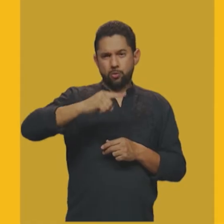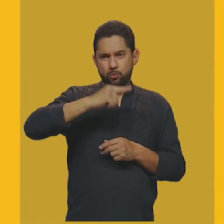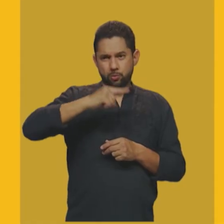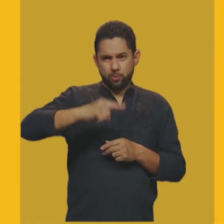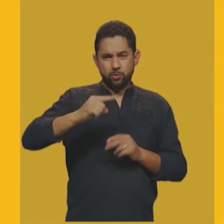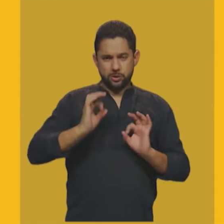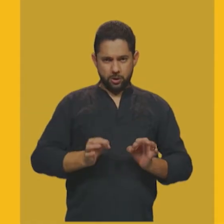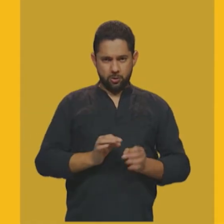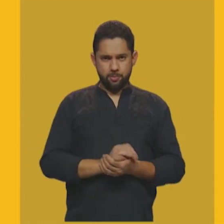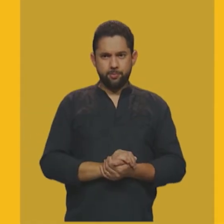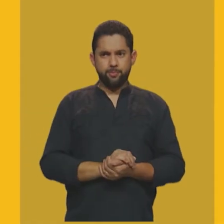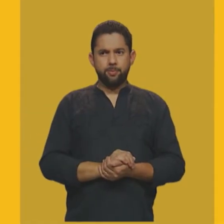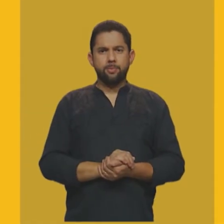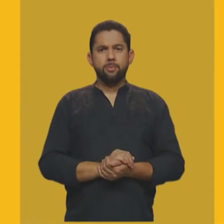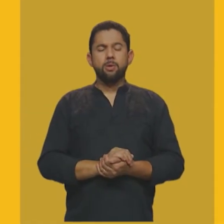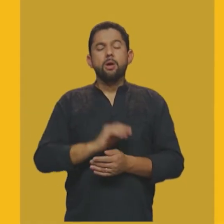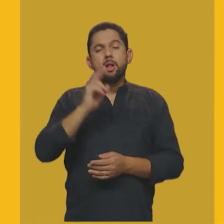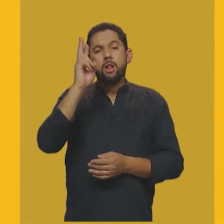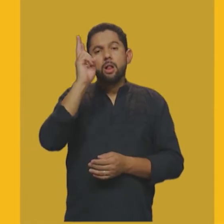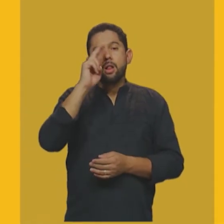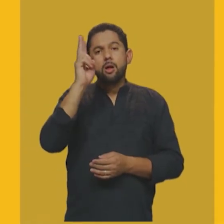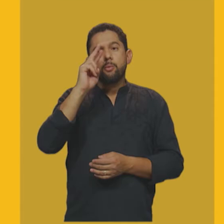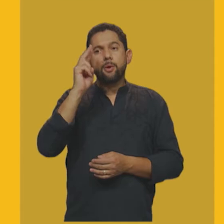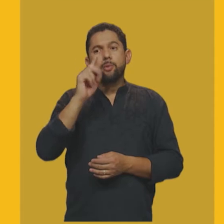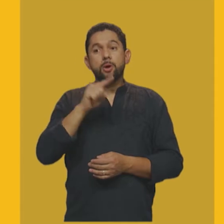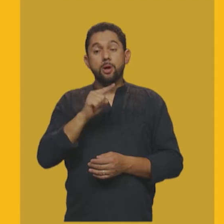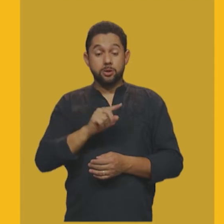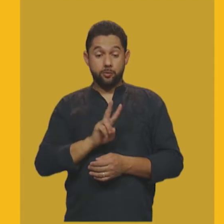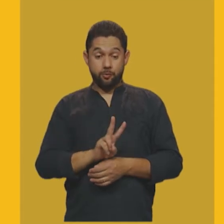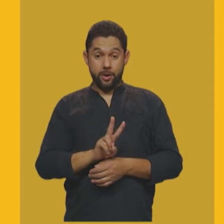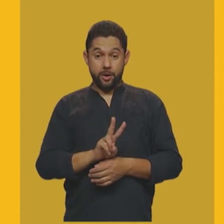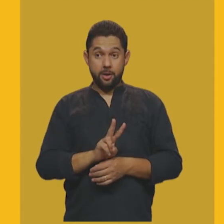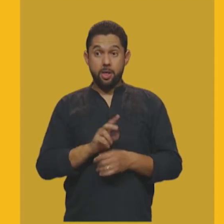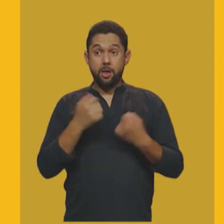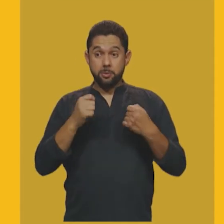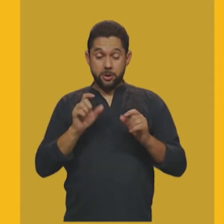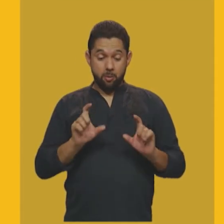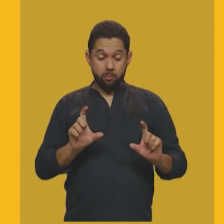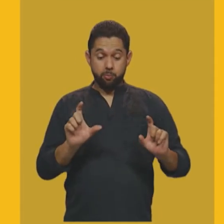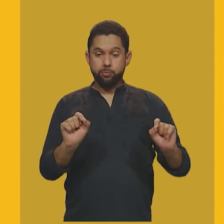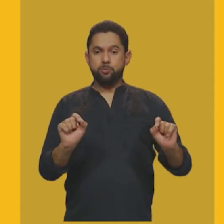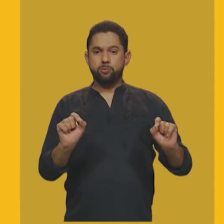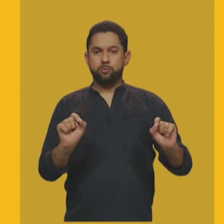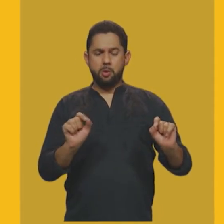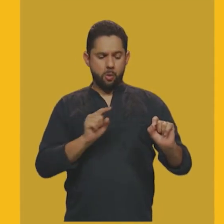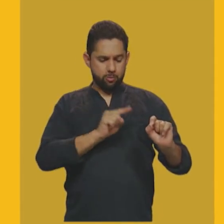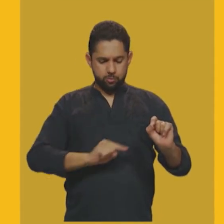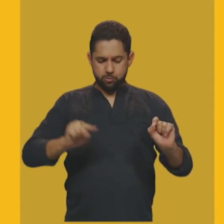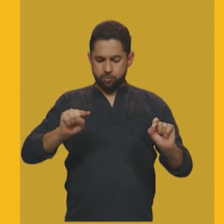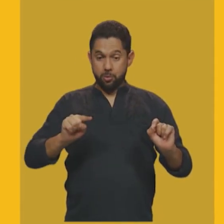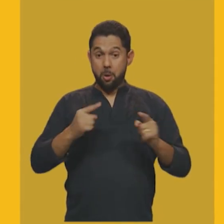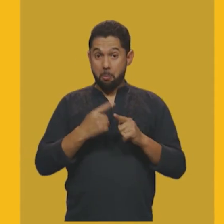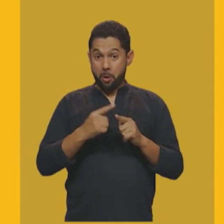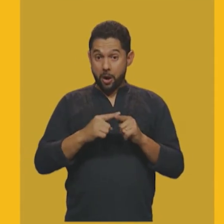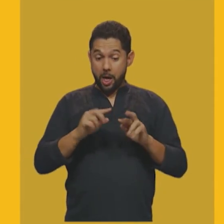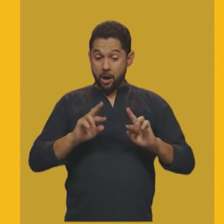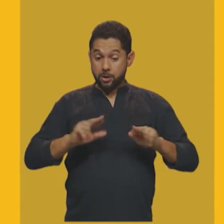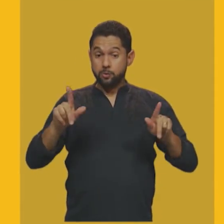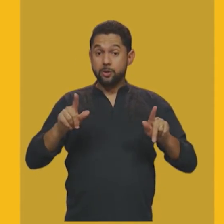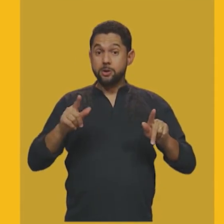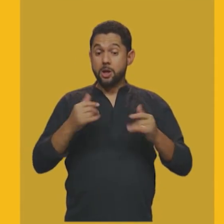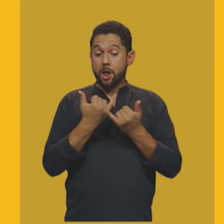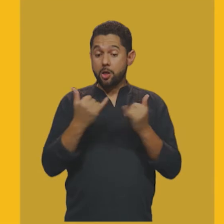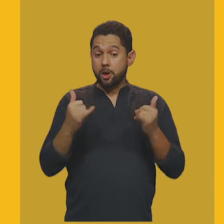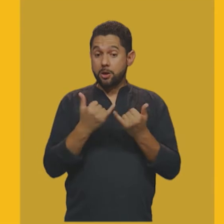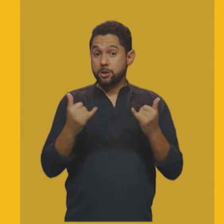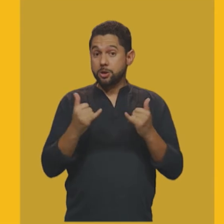ok? Lembrando que o voltímetro ele tem que ser ligado em paralelo, porque a diferença de potencial em paralelo é a